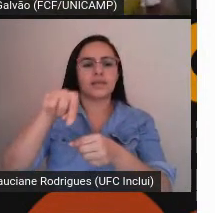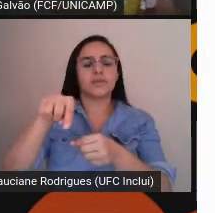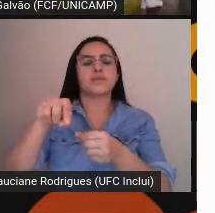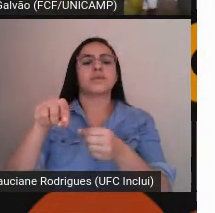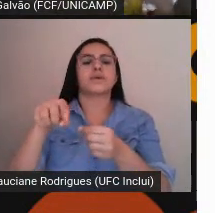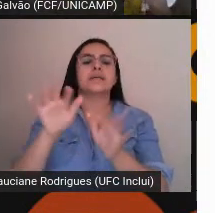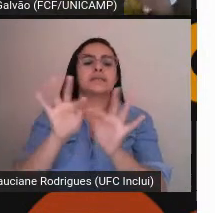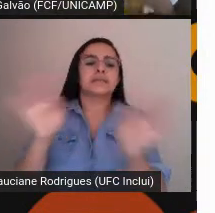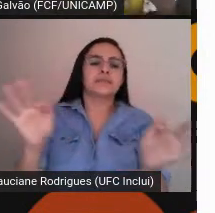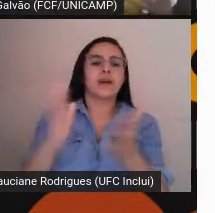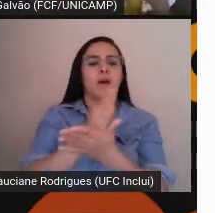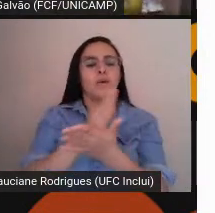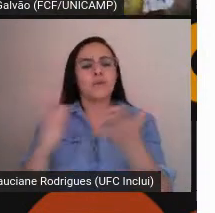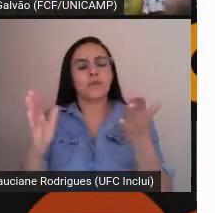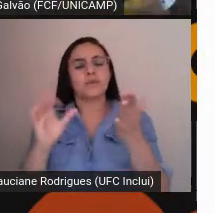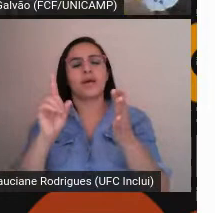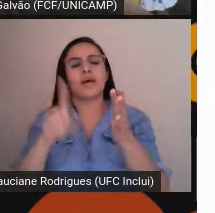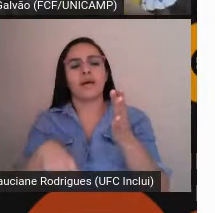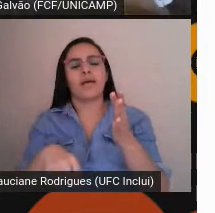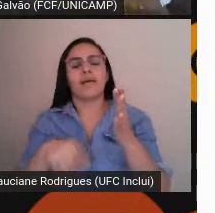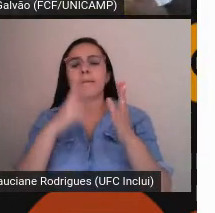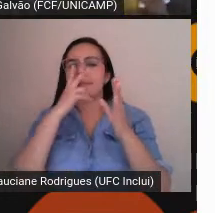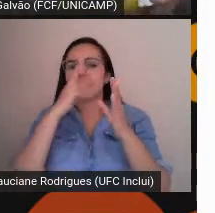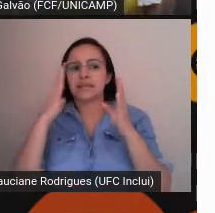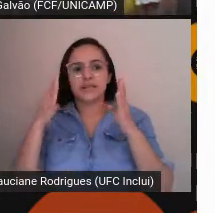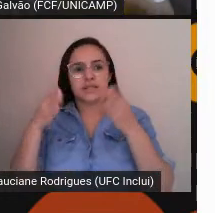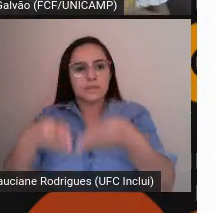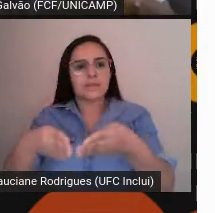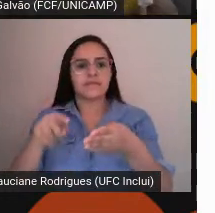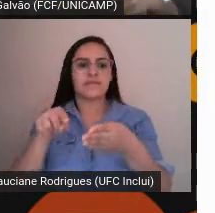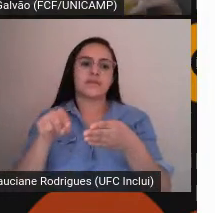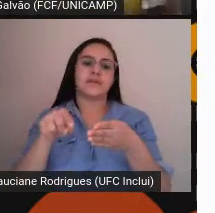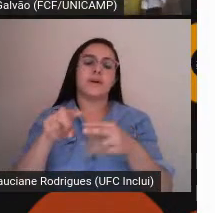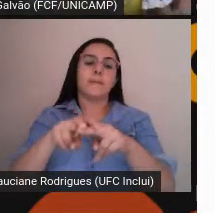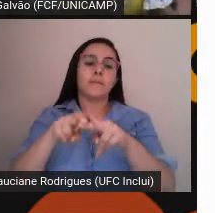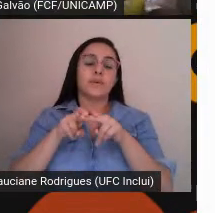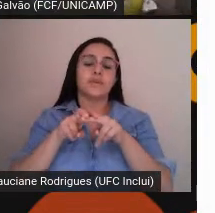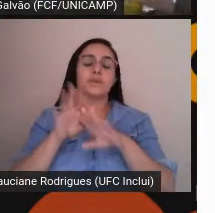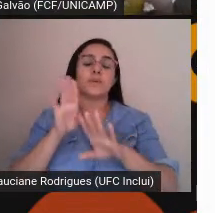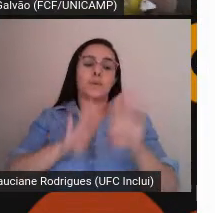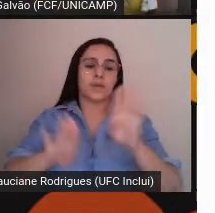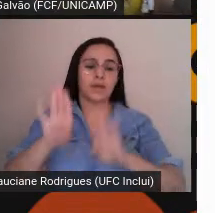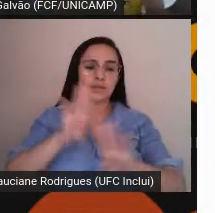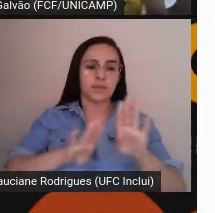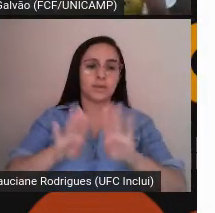específicas. Então, a sua interpretação pode ficar comprometida com isso. É legal ter,